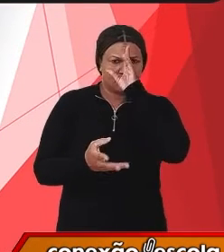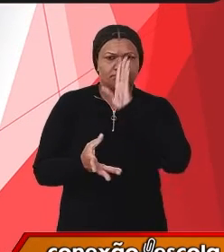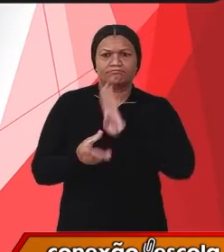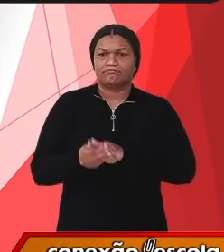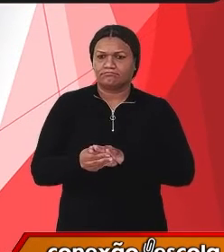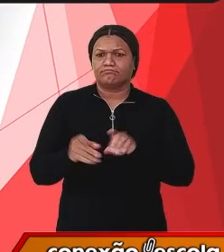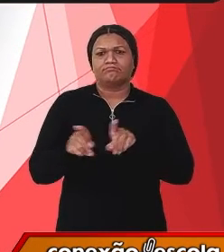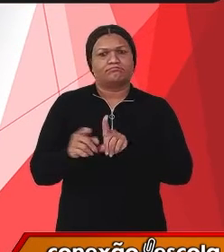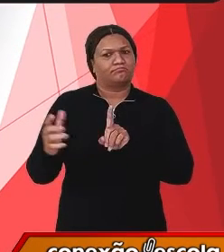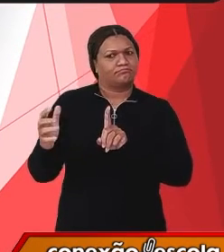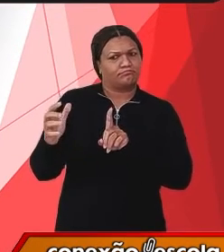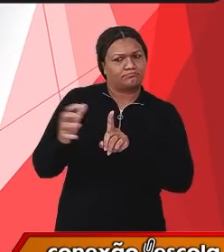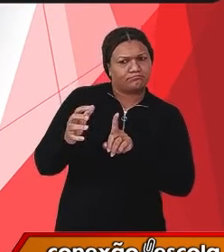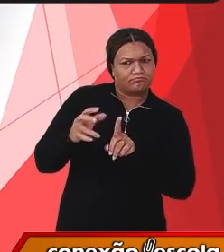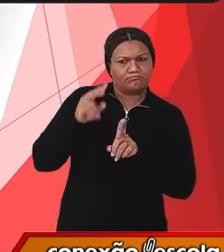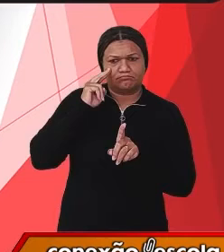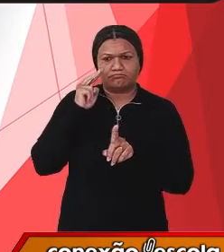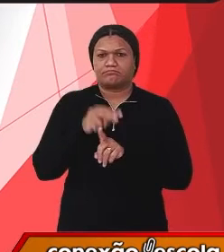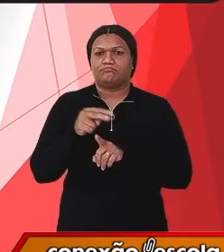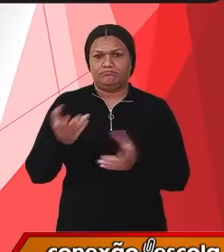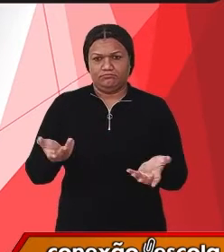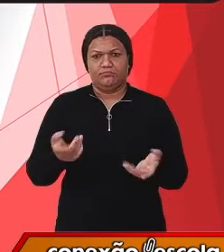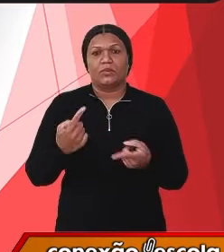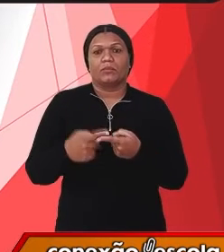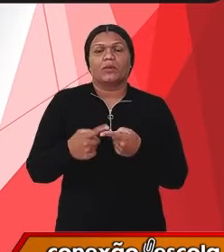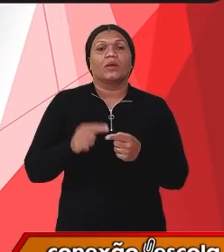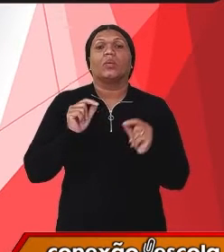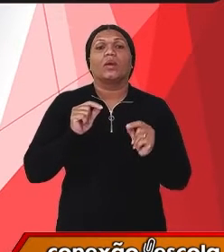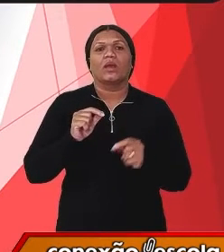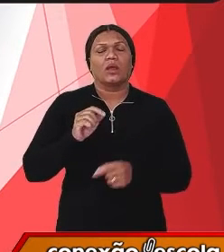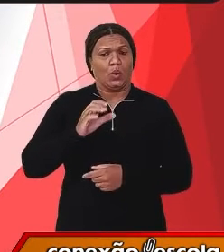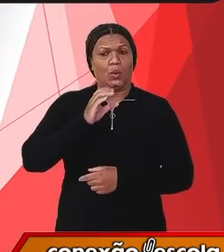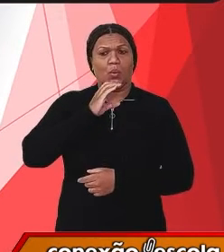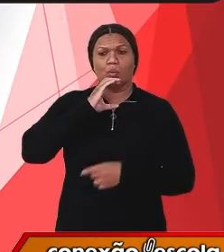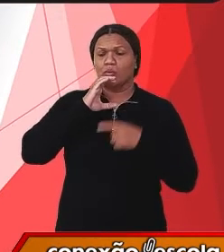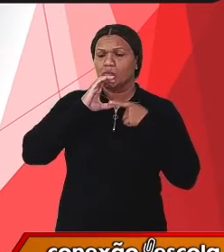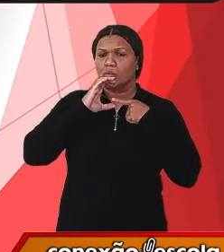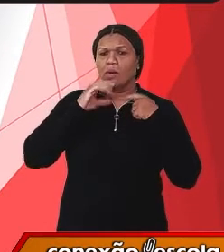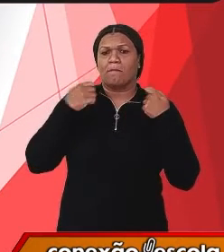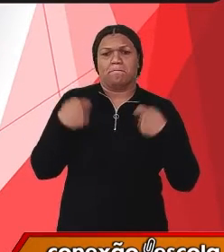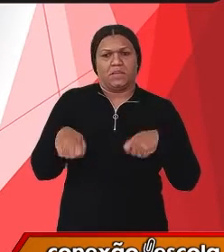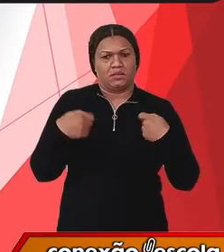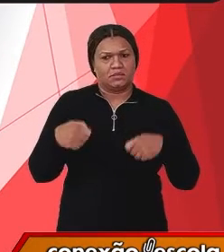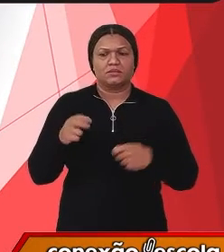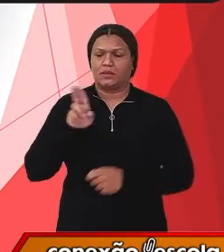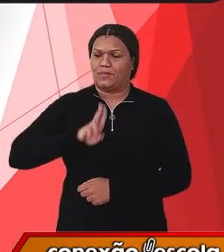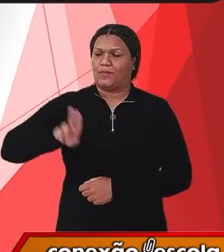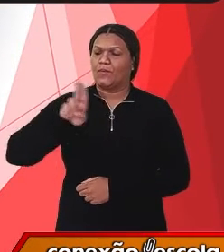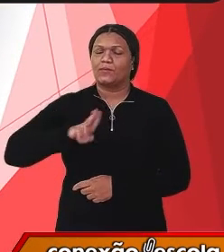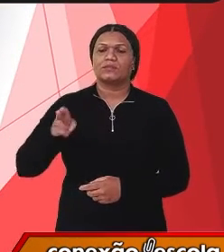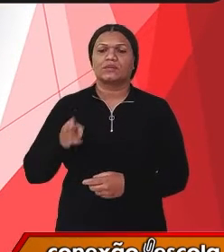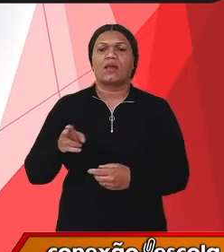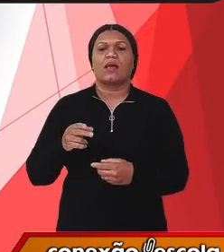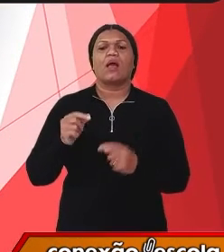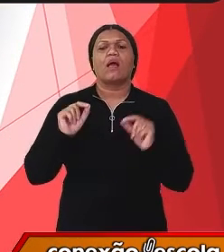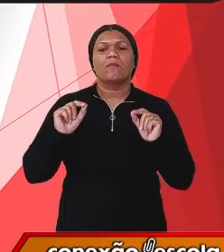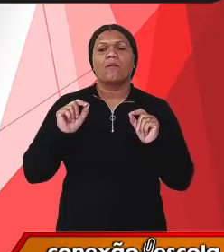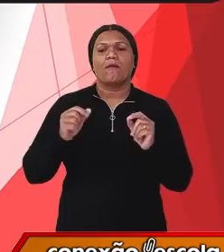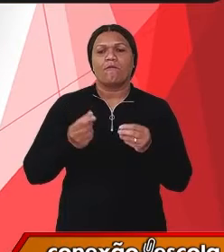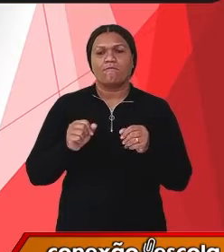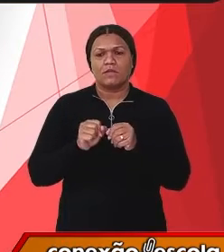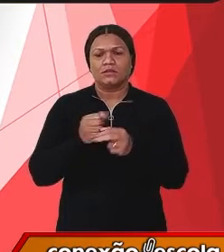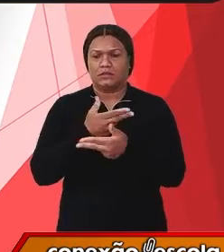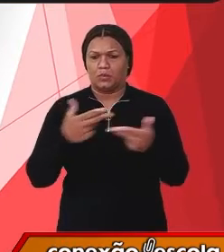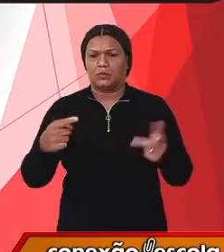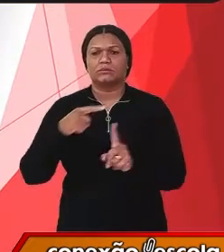intervir. Afinal, o conhecimento ele precisa ser utilizado em benefício da sociedade